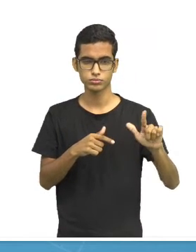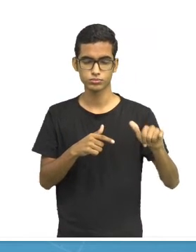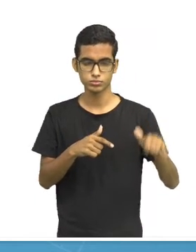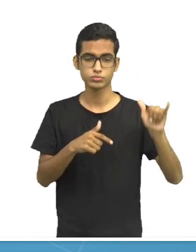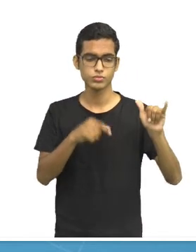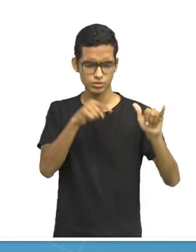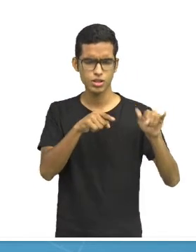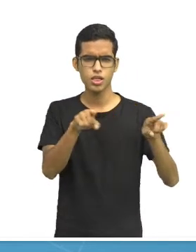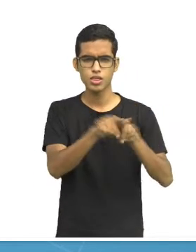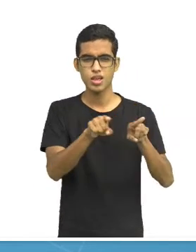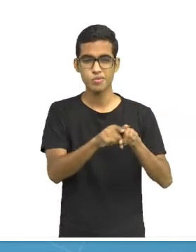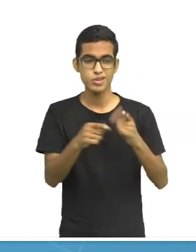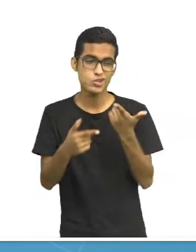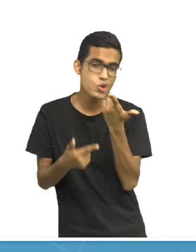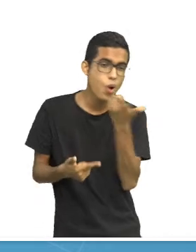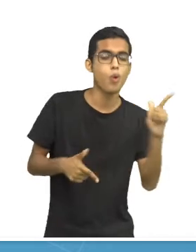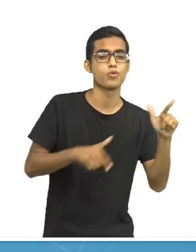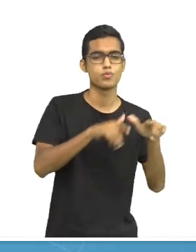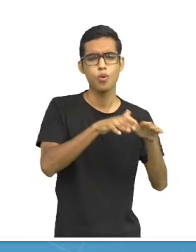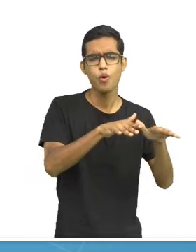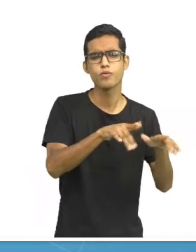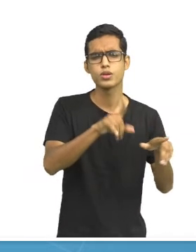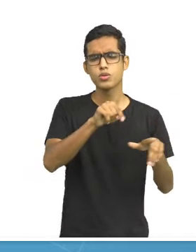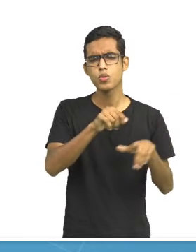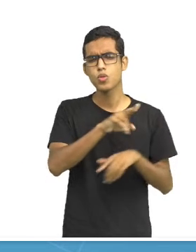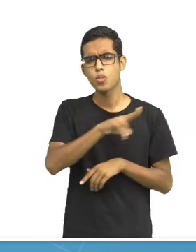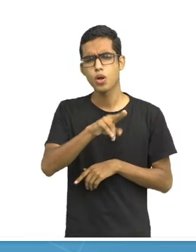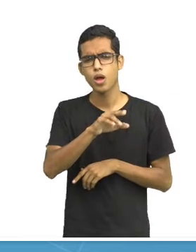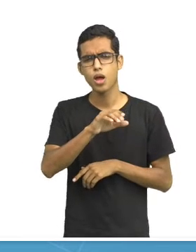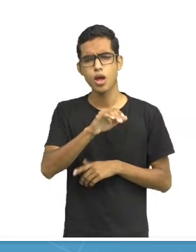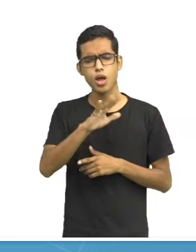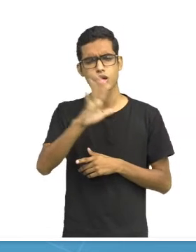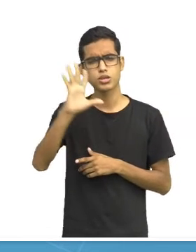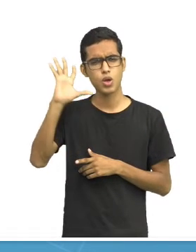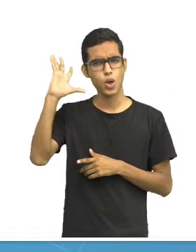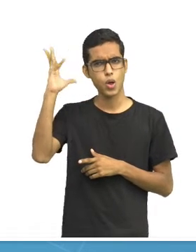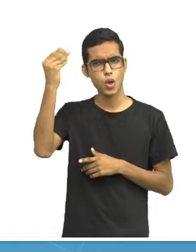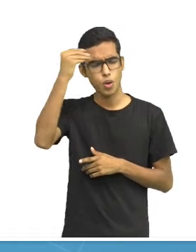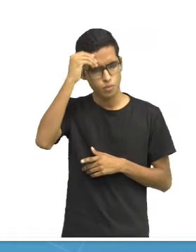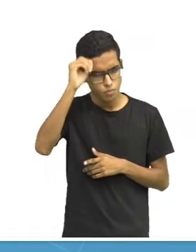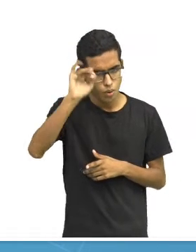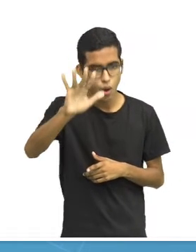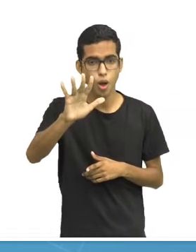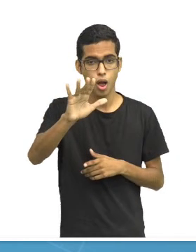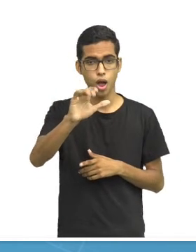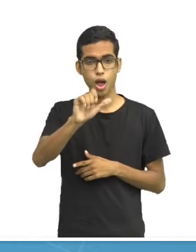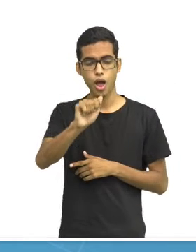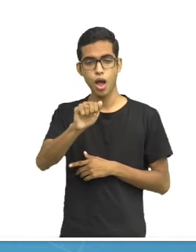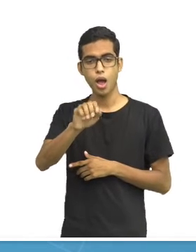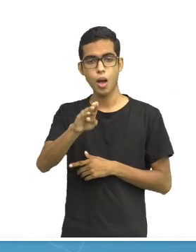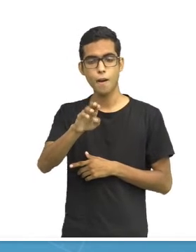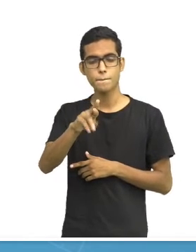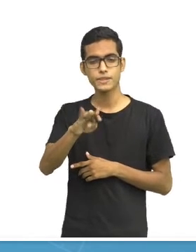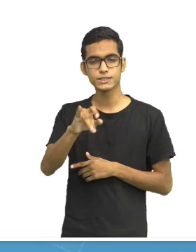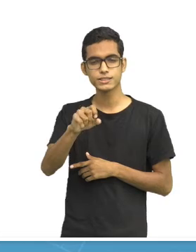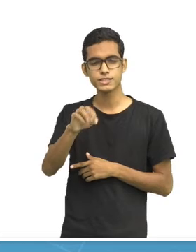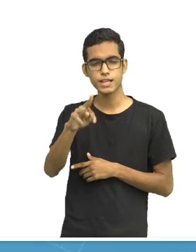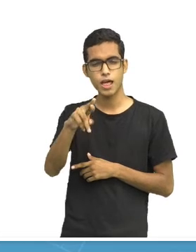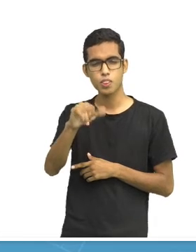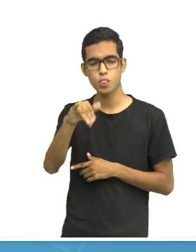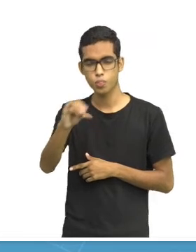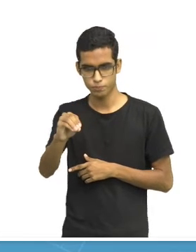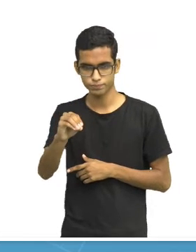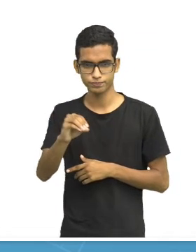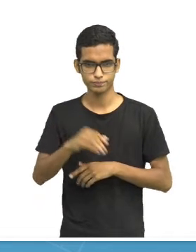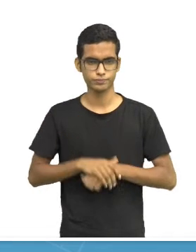pioneiro também um outro movimento chamado de abstracionismo. Então, a gente pode considerar essa questão como incorreta. E a